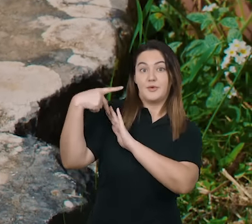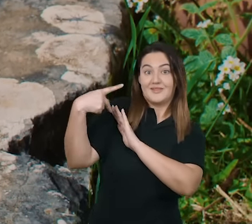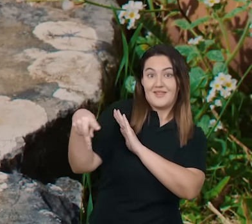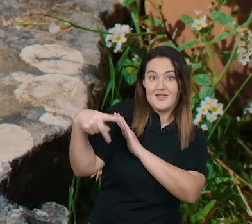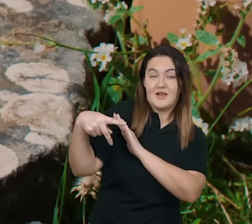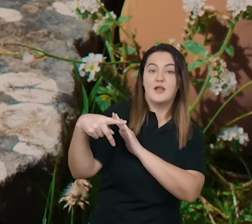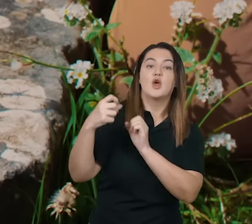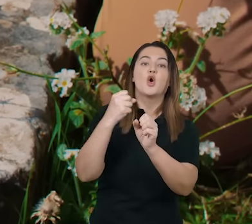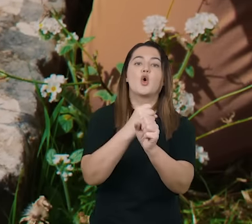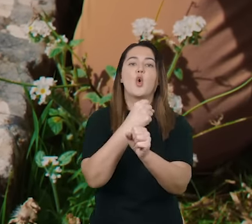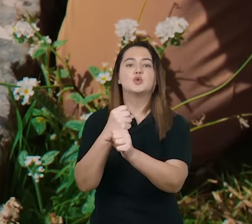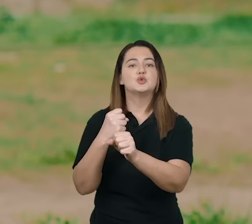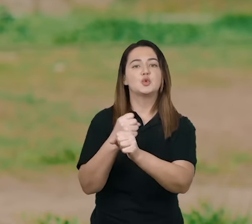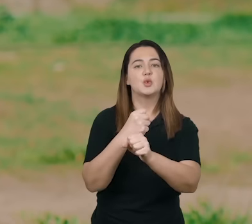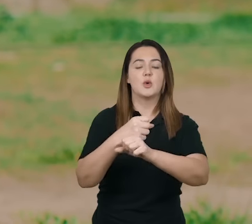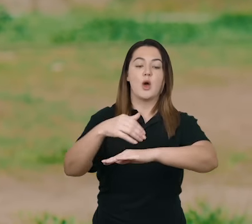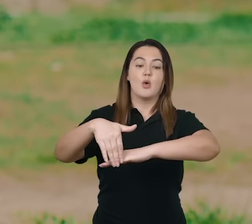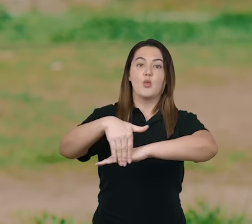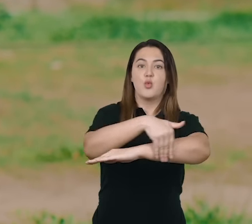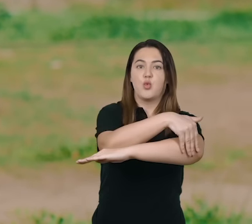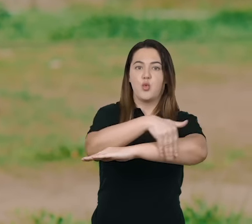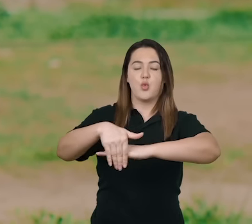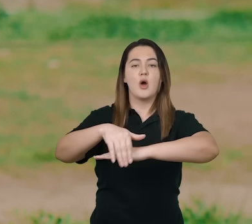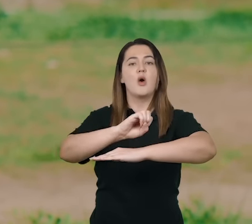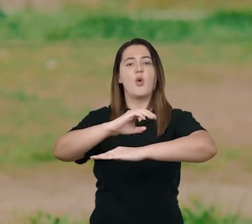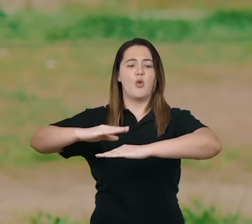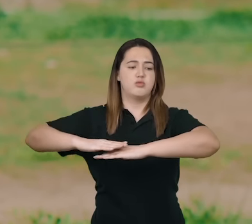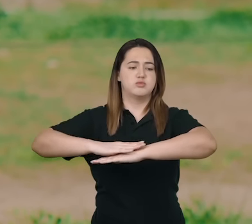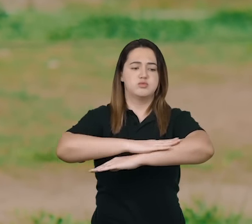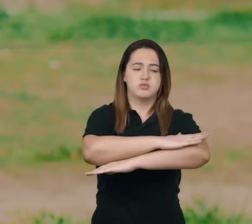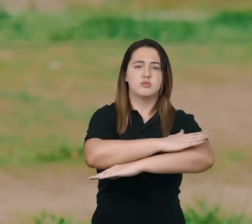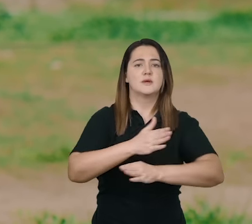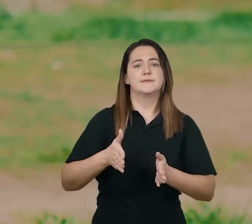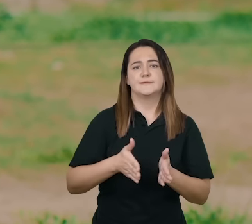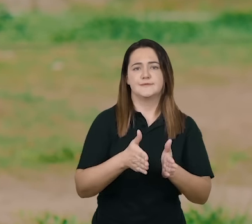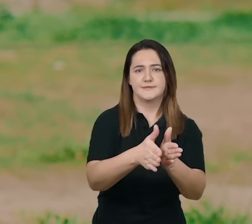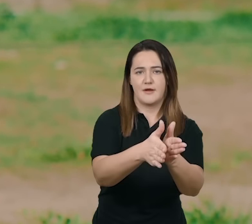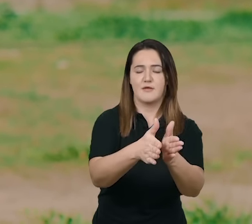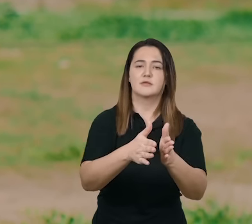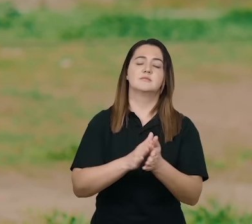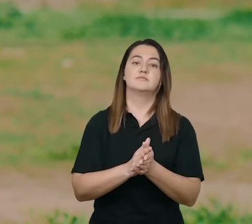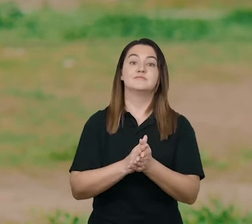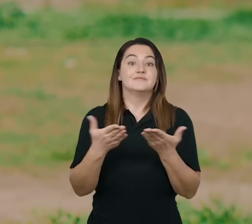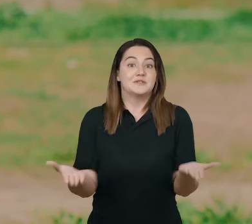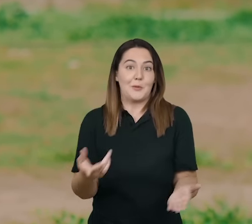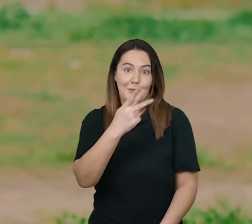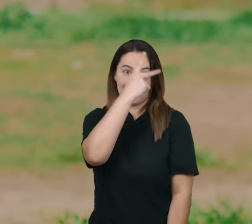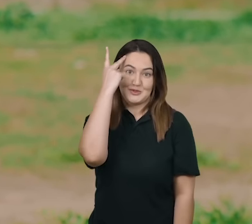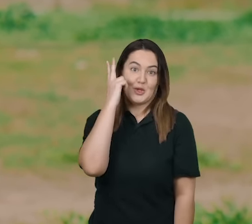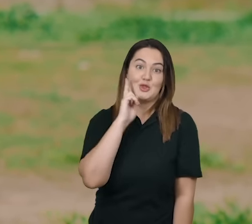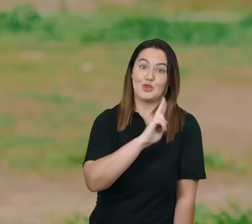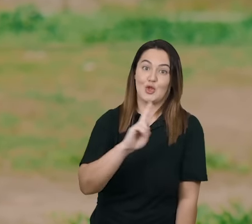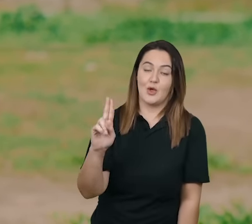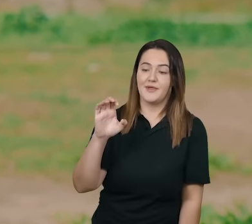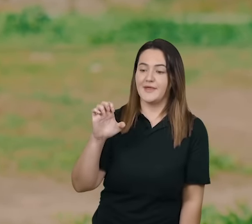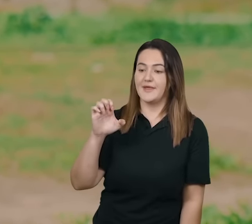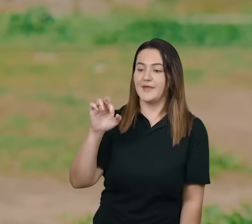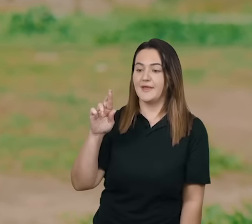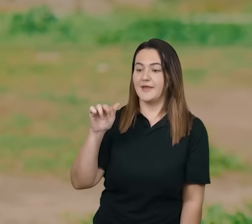Straviti, esta rua, ou esse pavimento, essa estrada. Então, alguém chamado Erasto, que